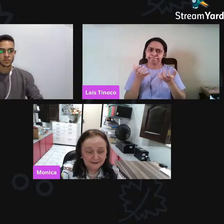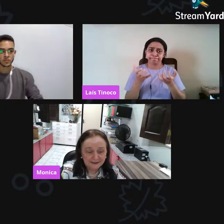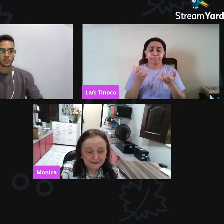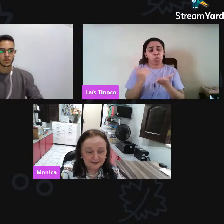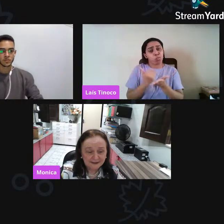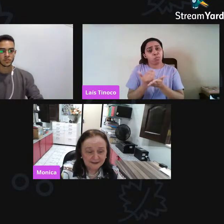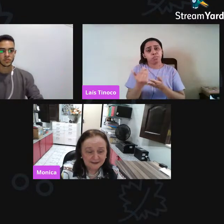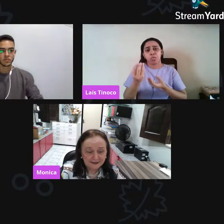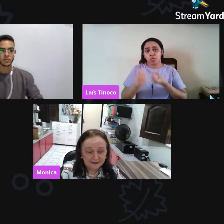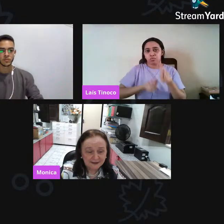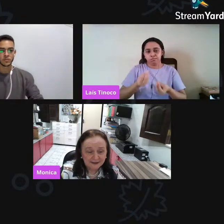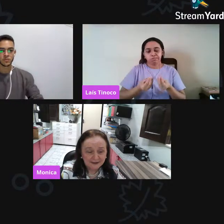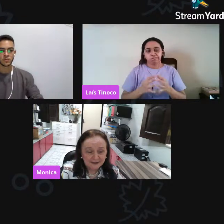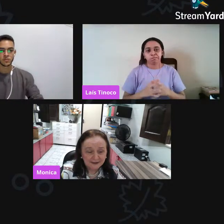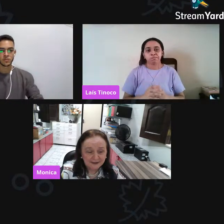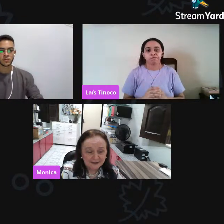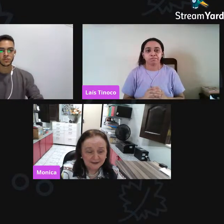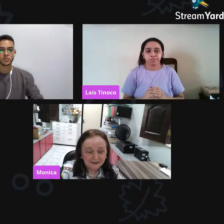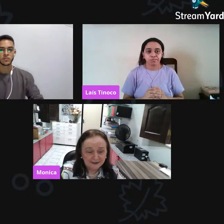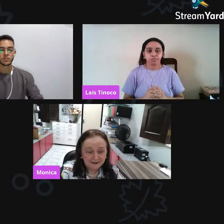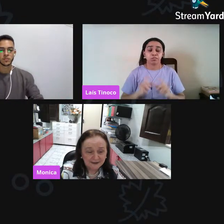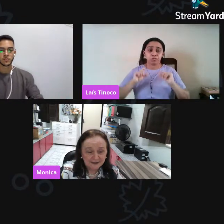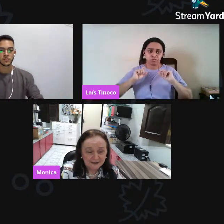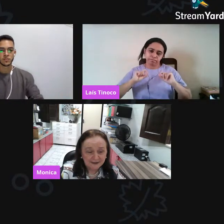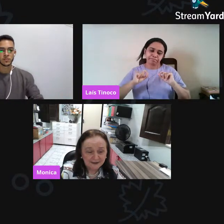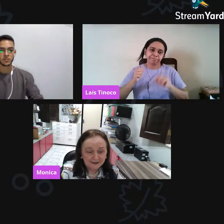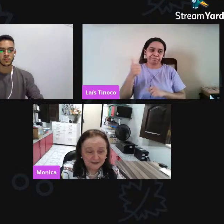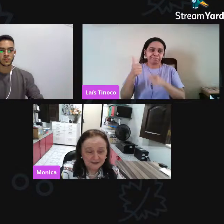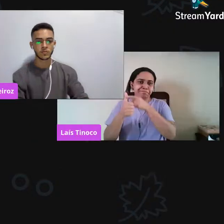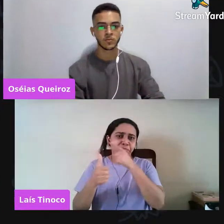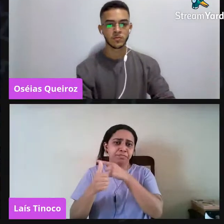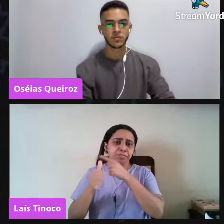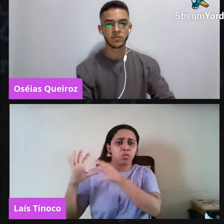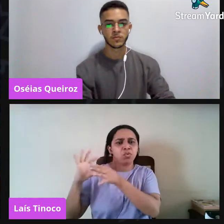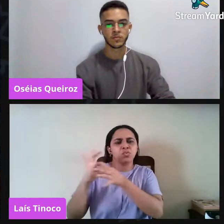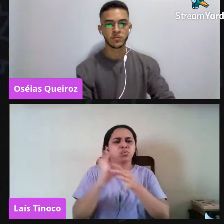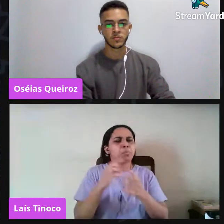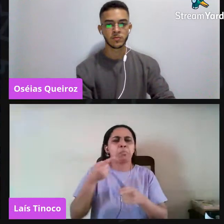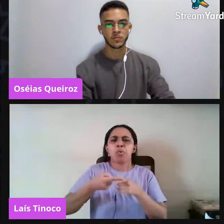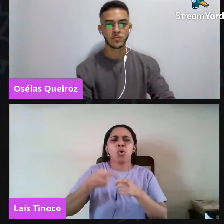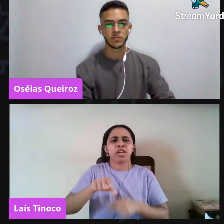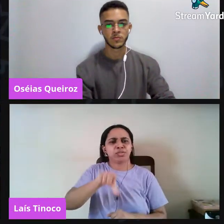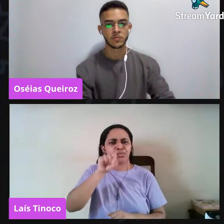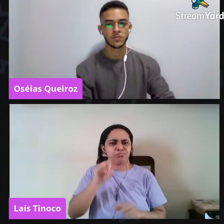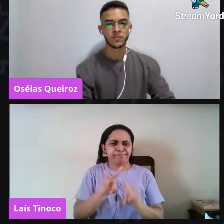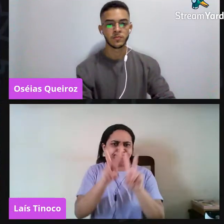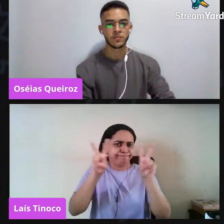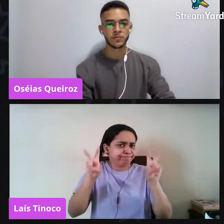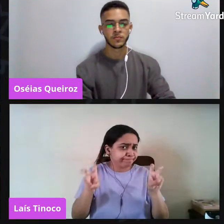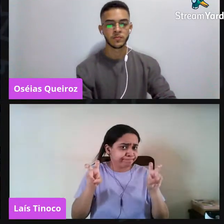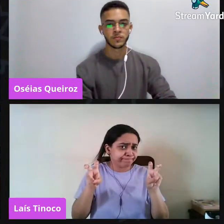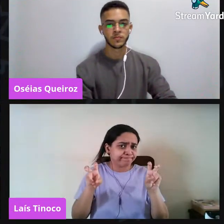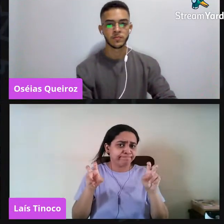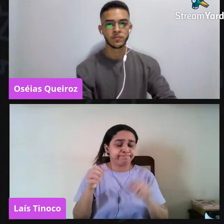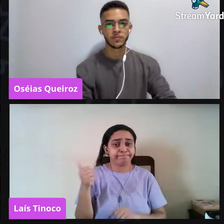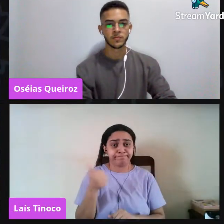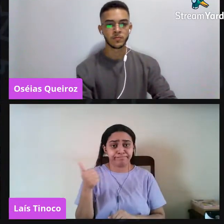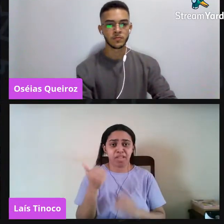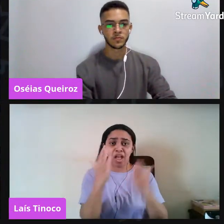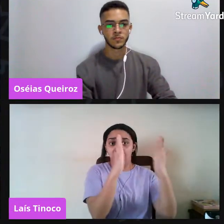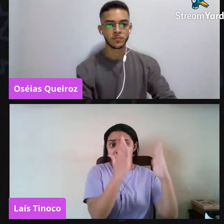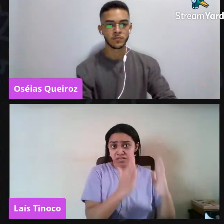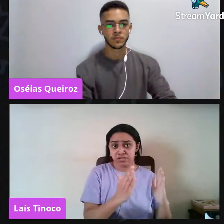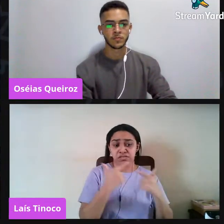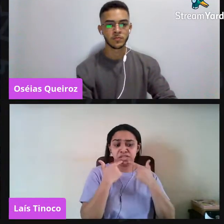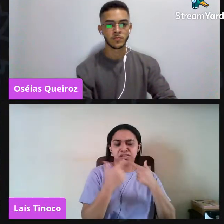começar agora contextualizando esse título, o porquê de a primeira análise linguística,